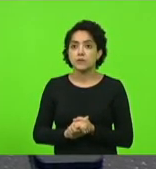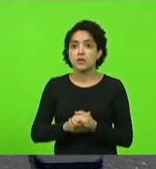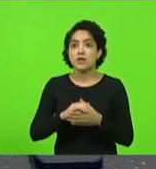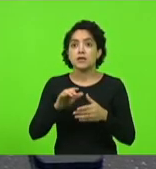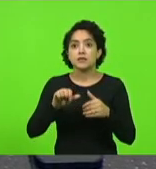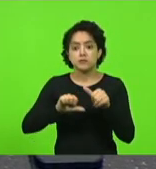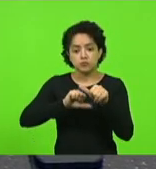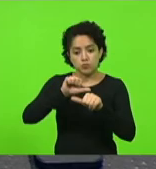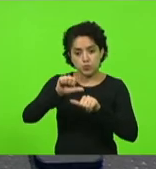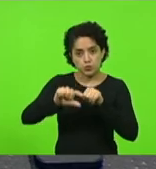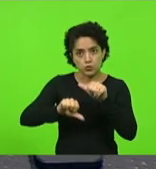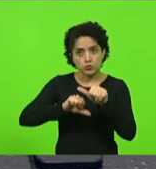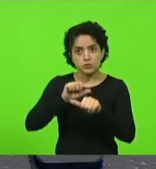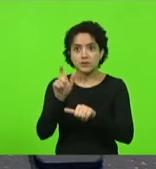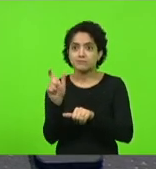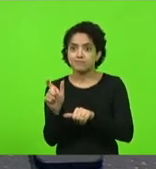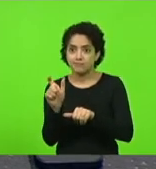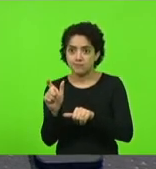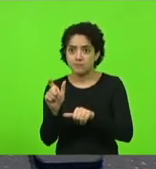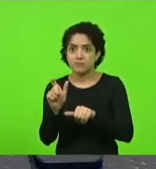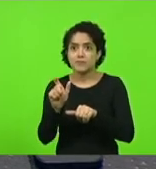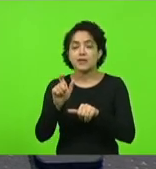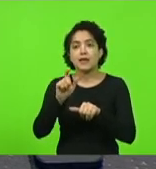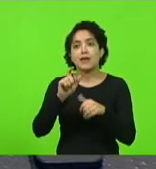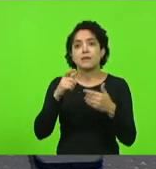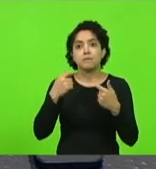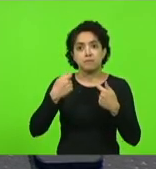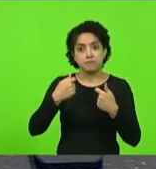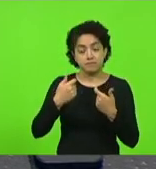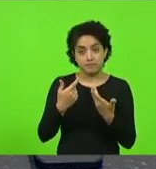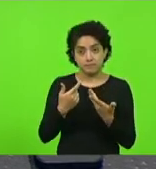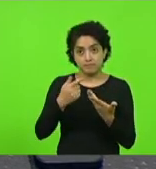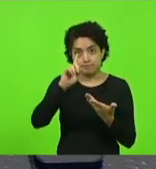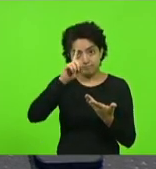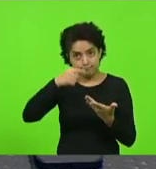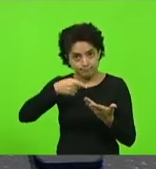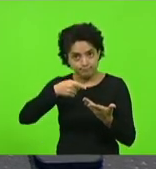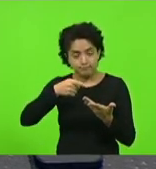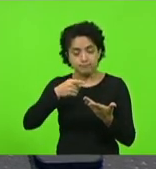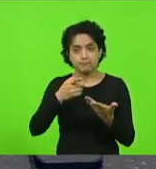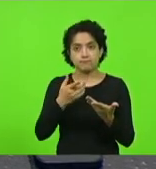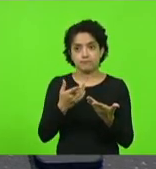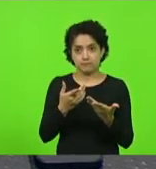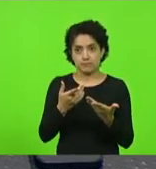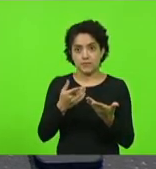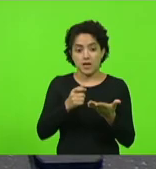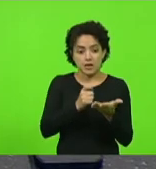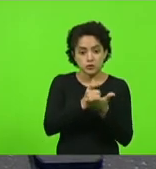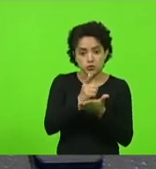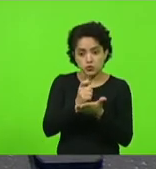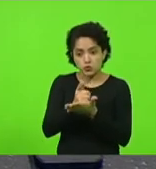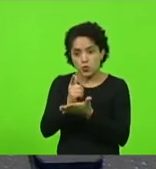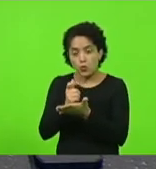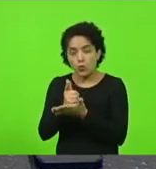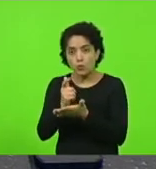substitui esse termo poderá por deverá. Significa dizer o seguinte: as compras públicas